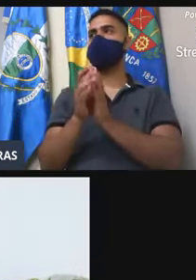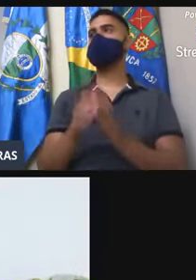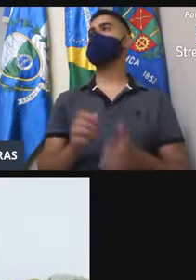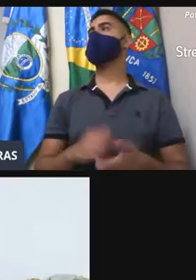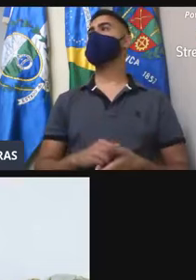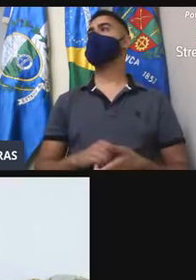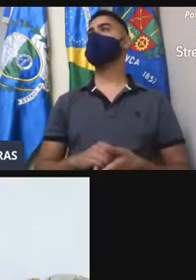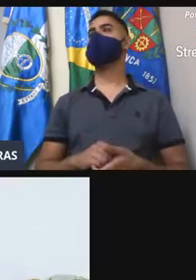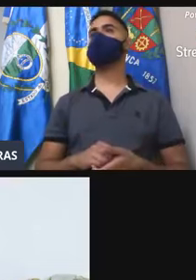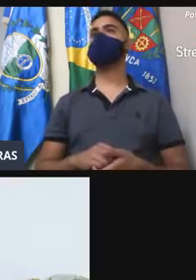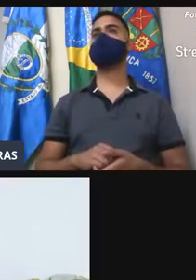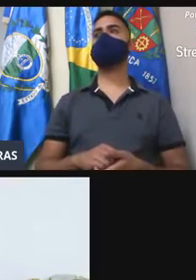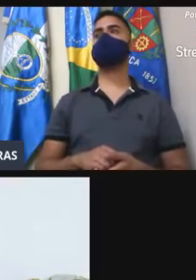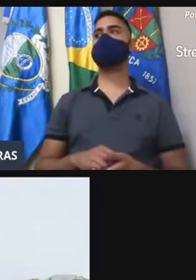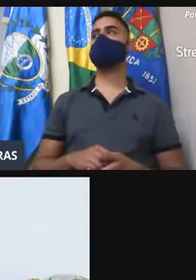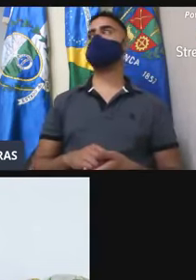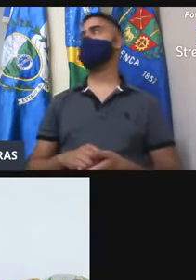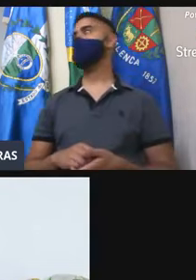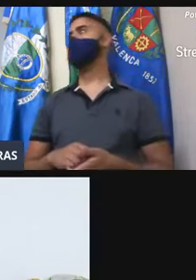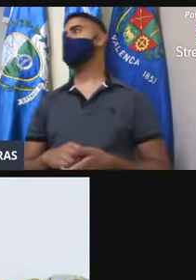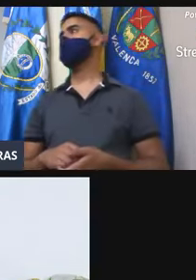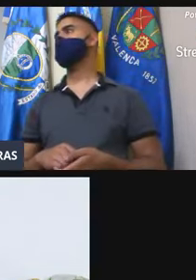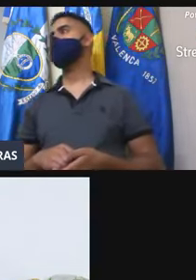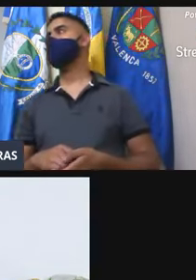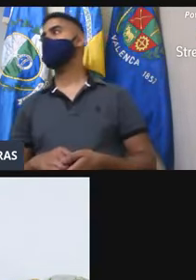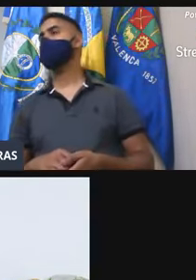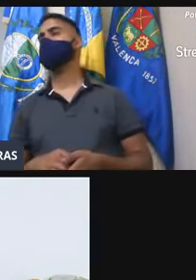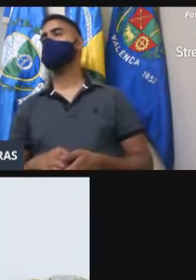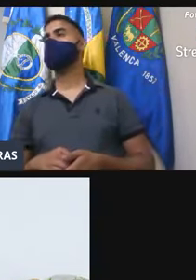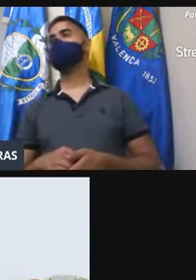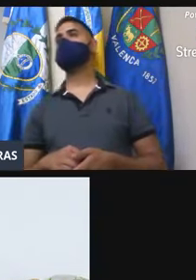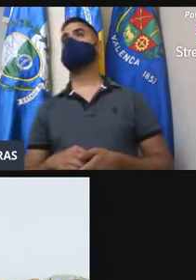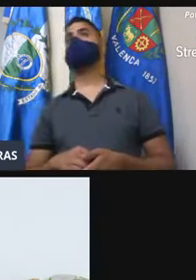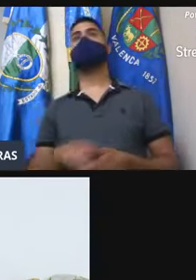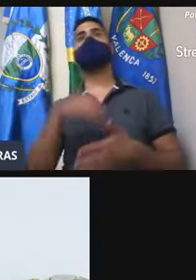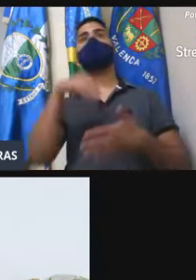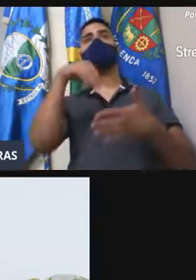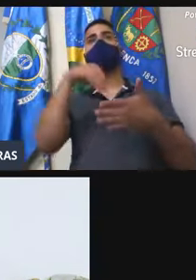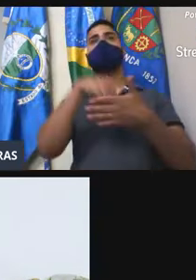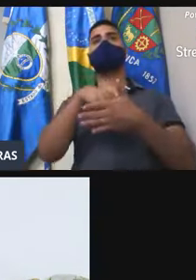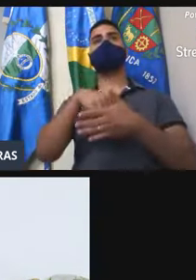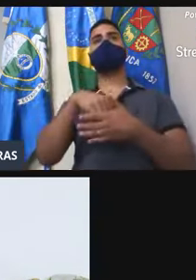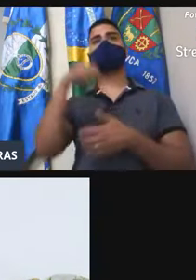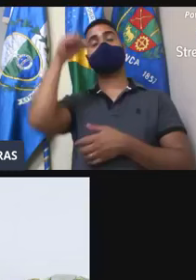peço a aprovação dos senhores e das senhoras. Votação da emenda do professor Rafael.